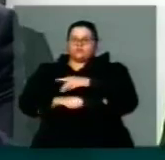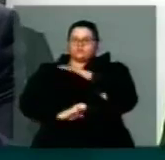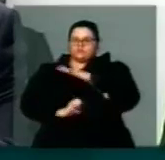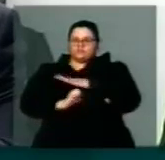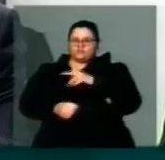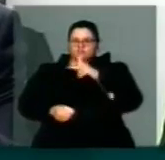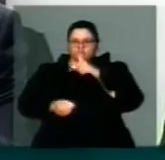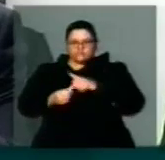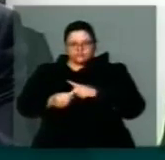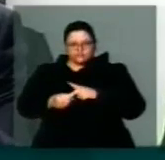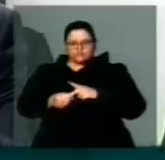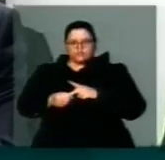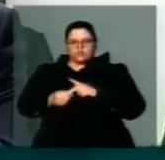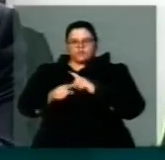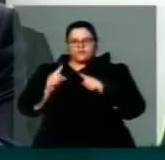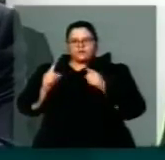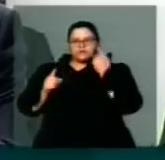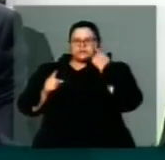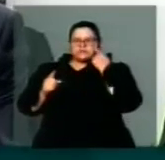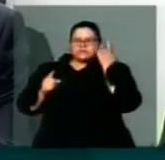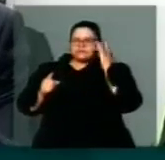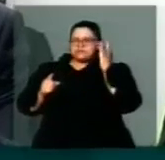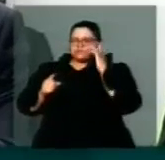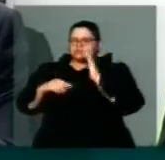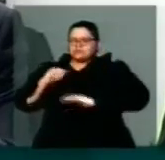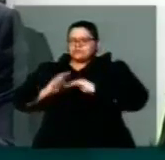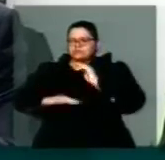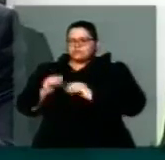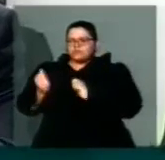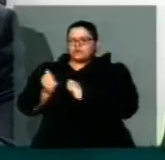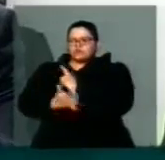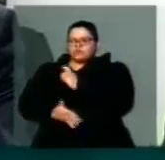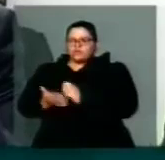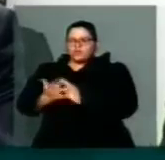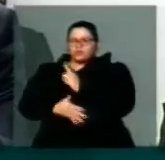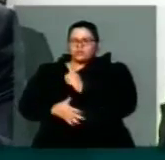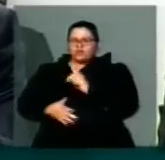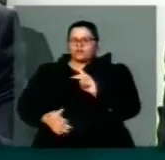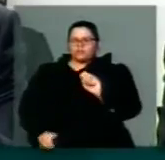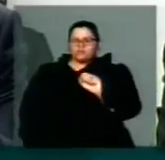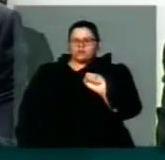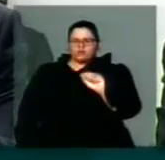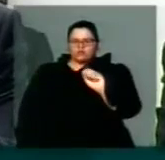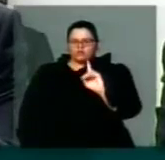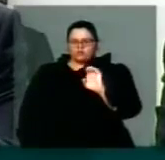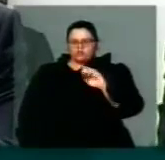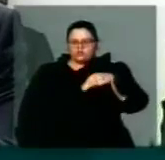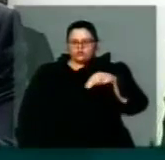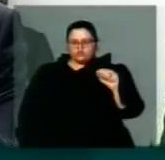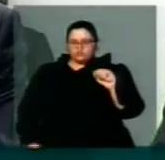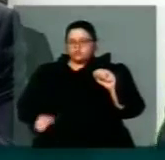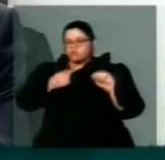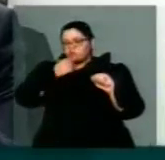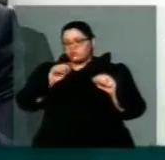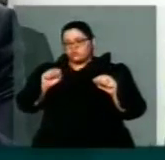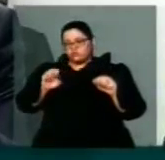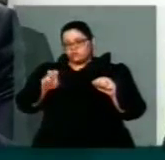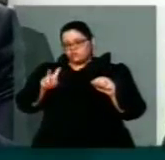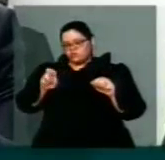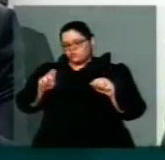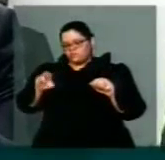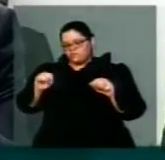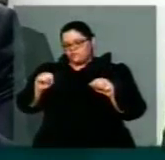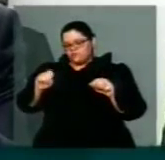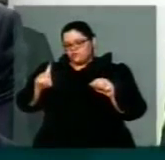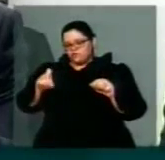questionar a contratação da refinaria de Passadina, a compra de Passadina, o Severo teria sido retirado da